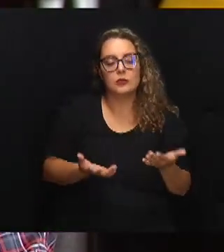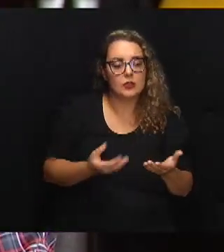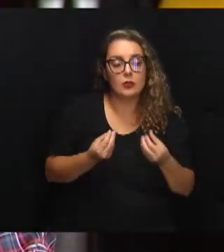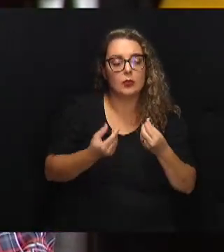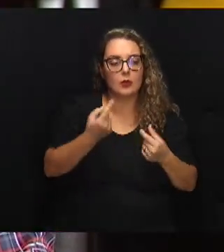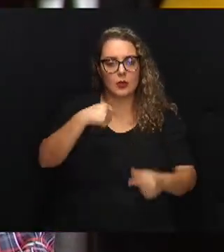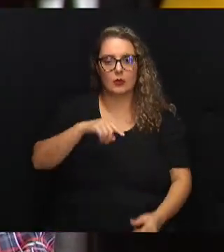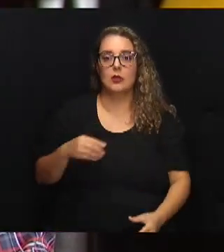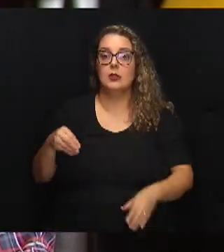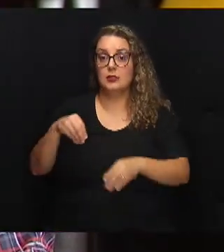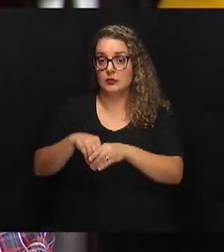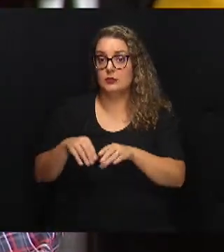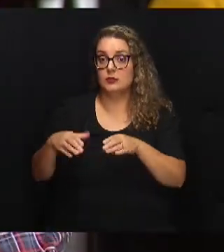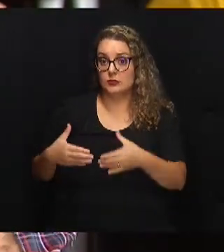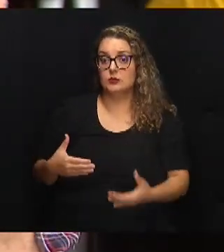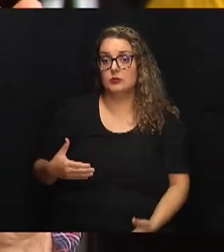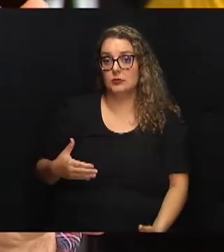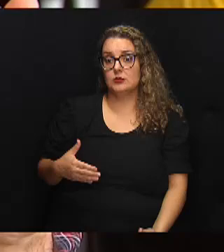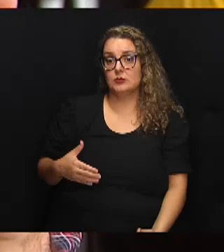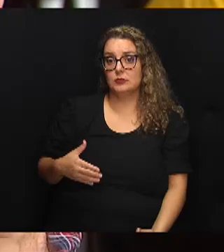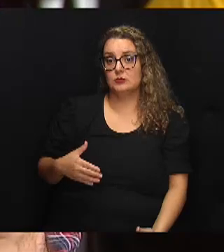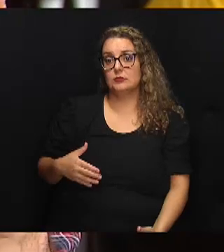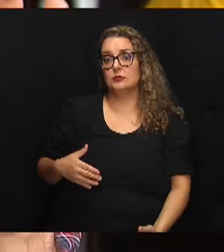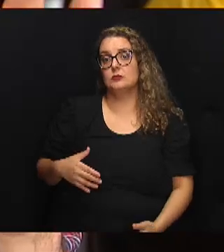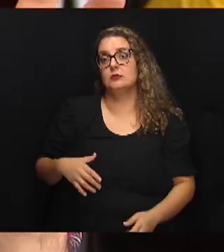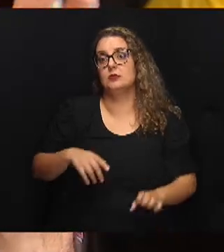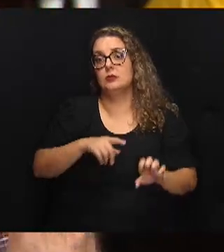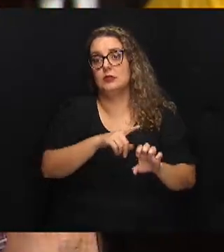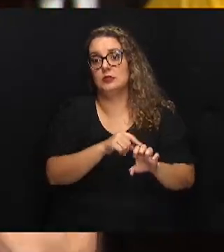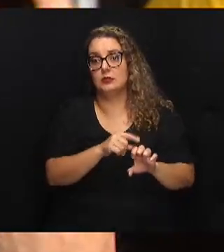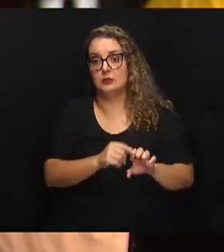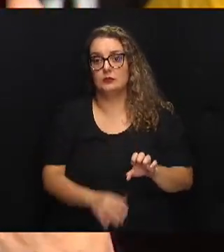Dentro do nosso grupo, desde aquele